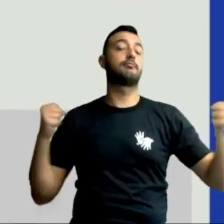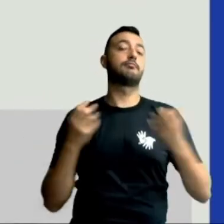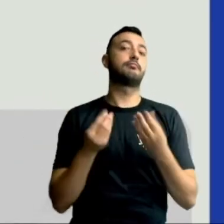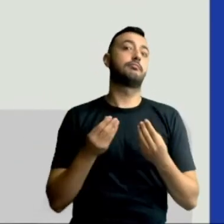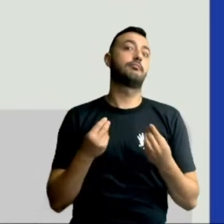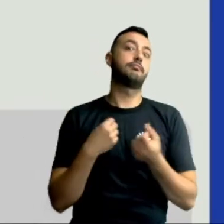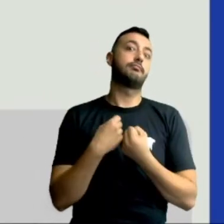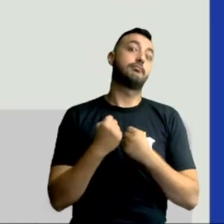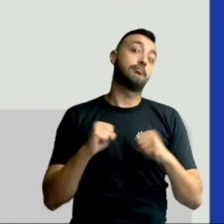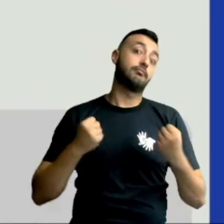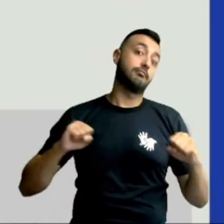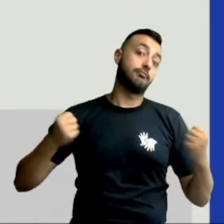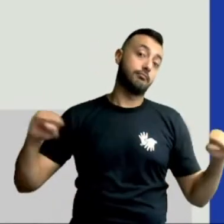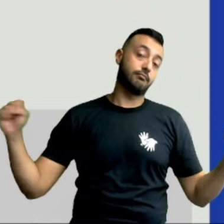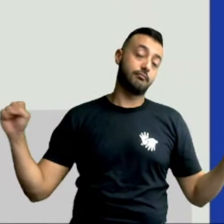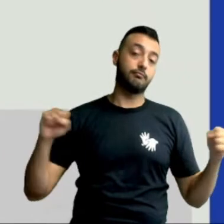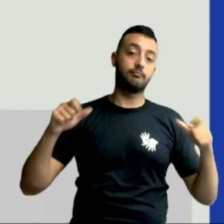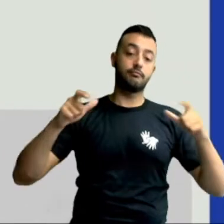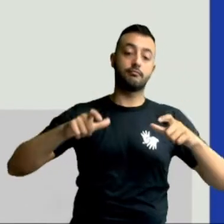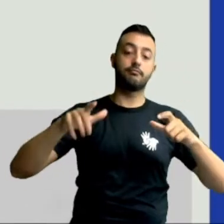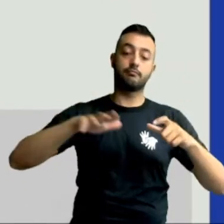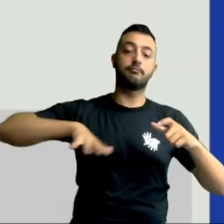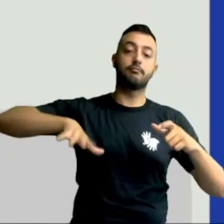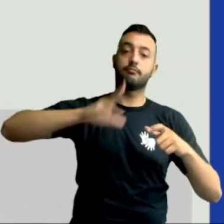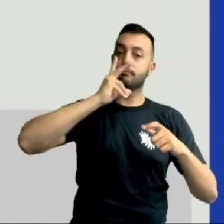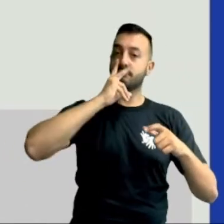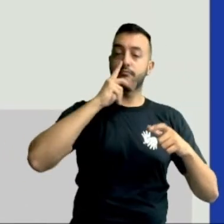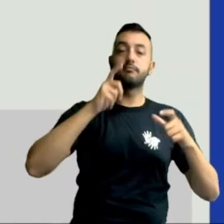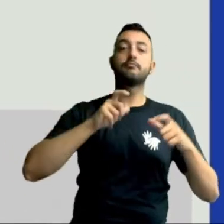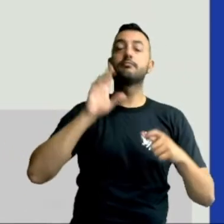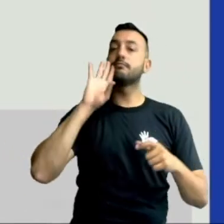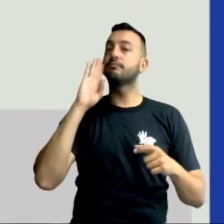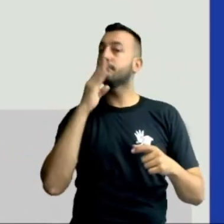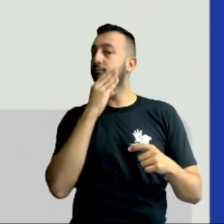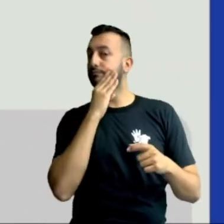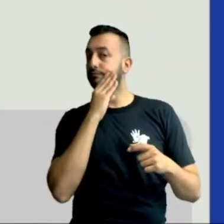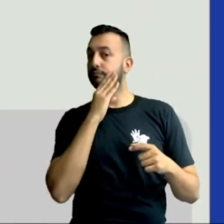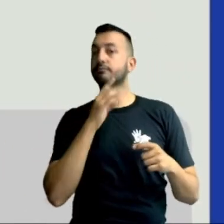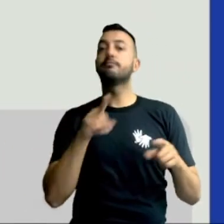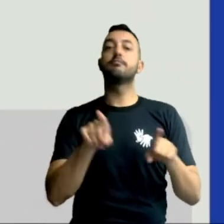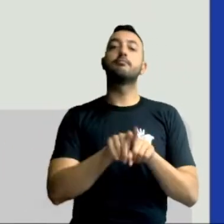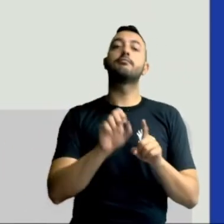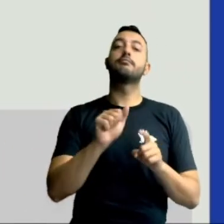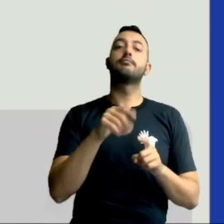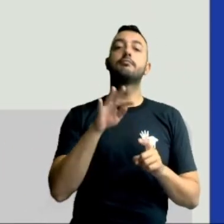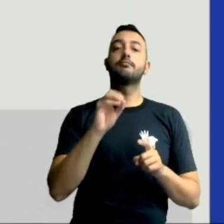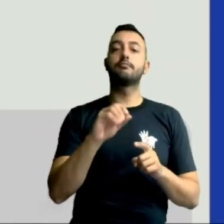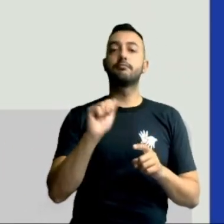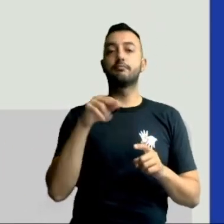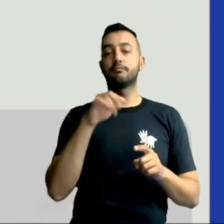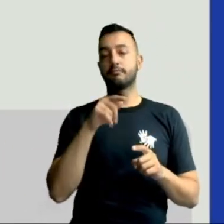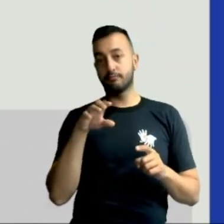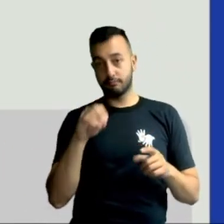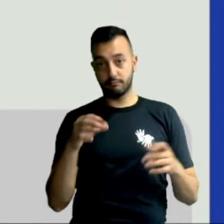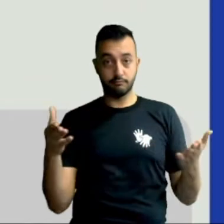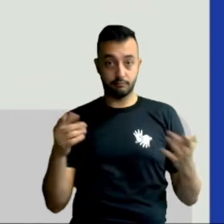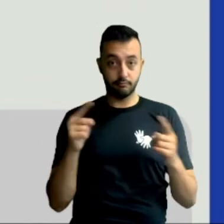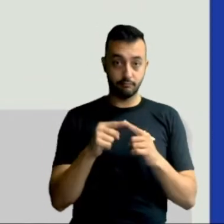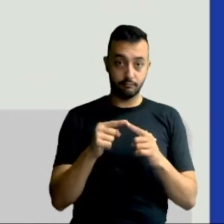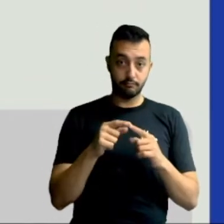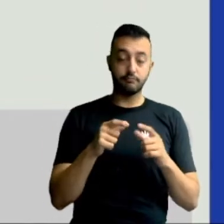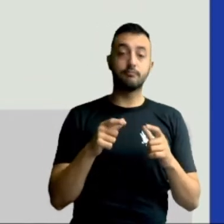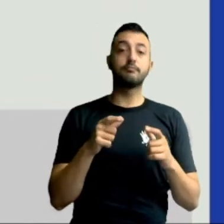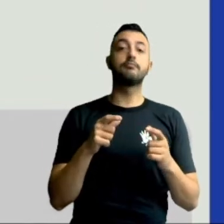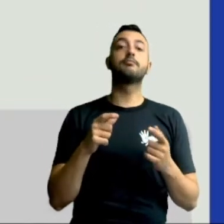né? O território de Vitória abrangia a freguesia de Bezerros e Santo Antão, o que correspondia hoje a